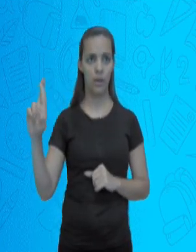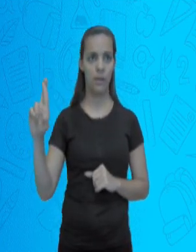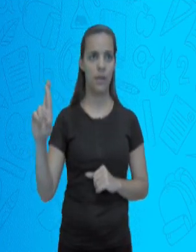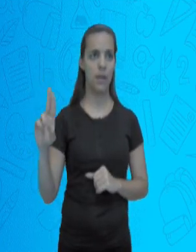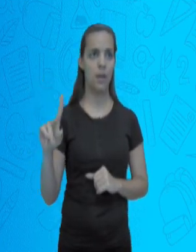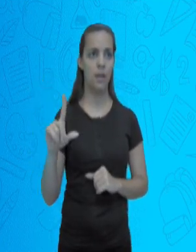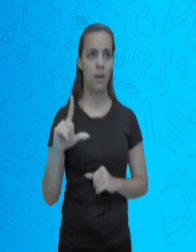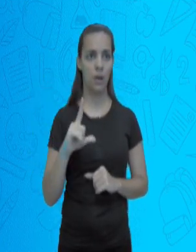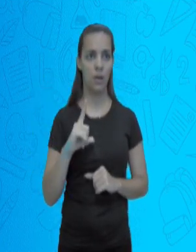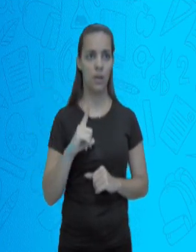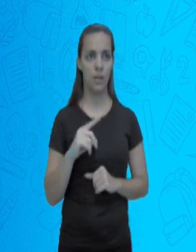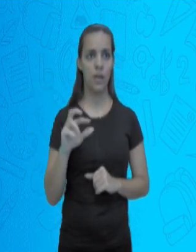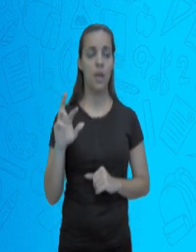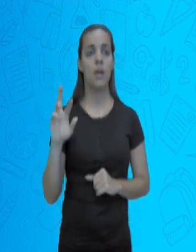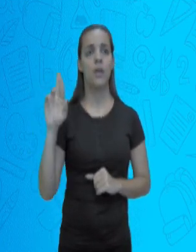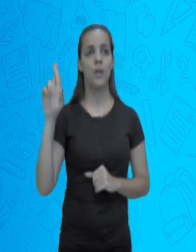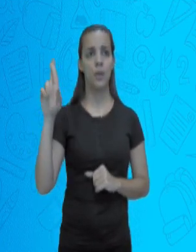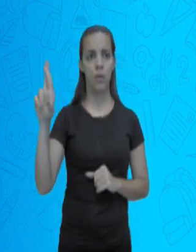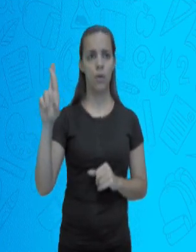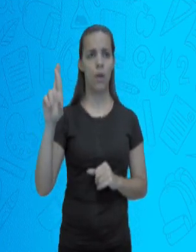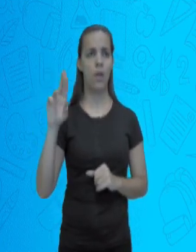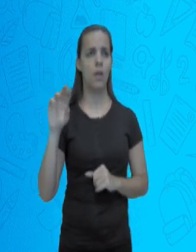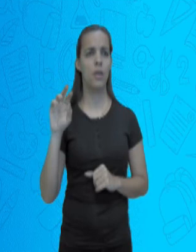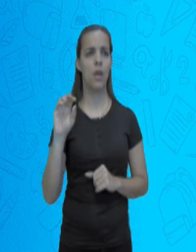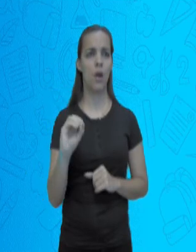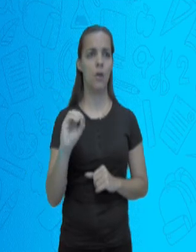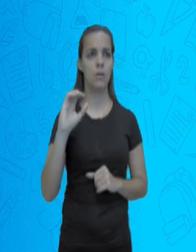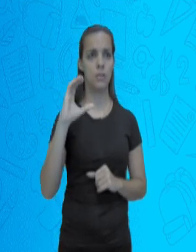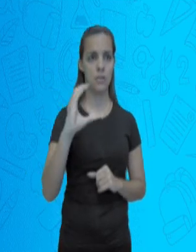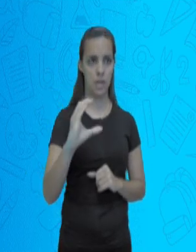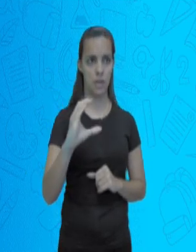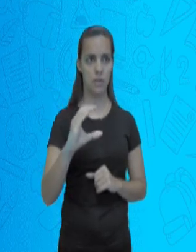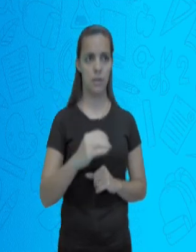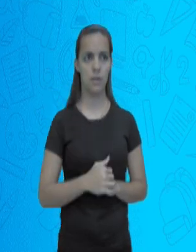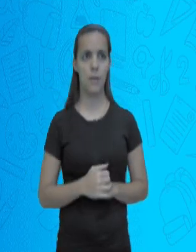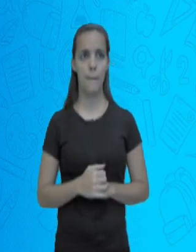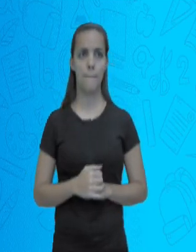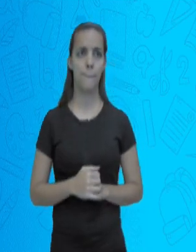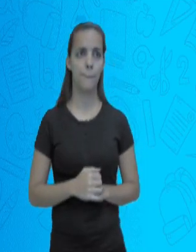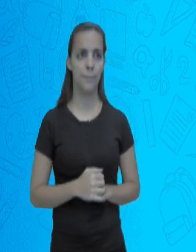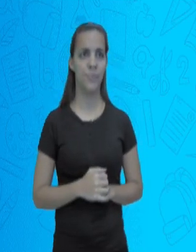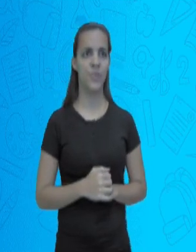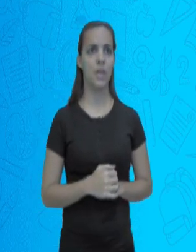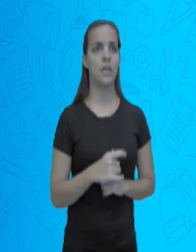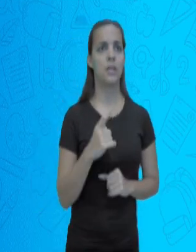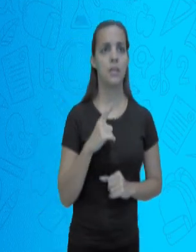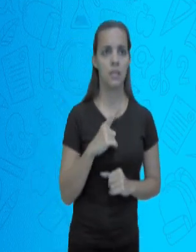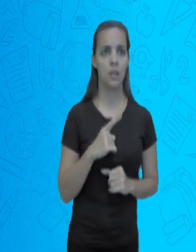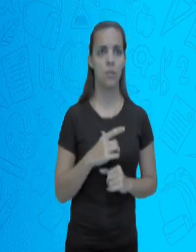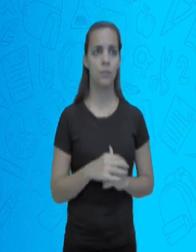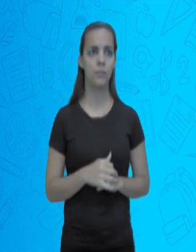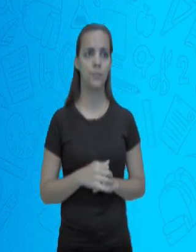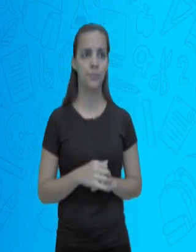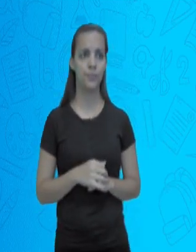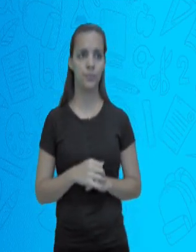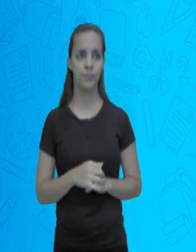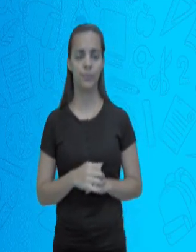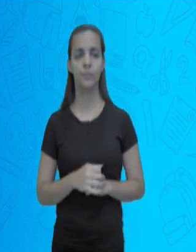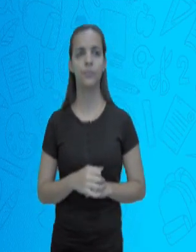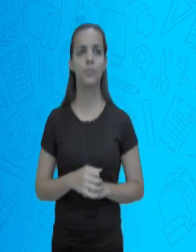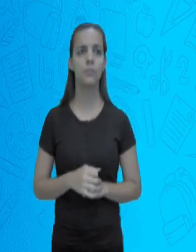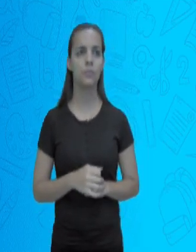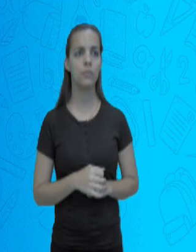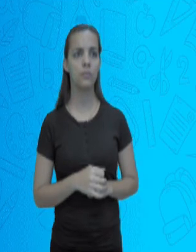ângulo ROC, eles são congruentes, medem cada um 20 graus. Então, vamos continuar